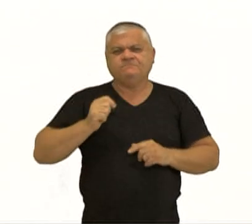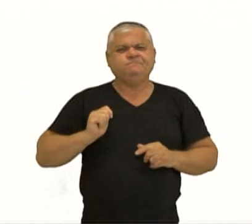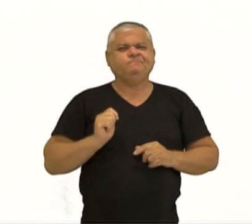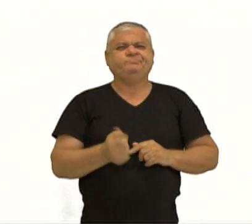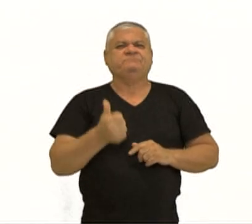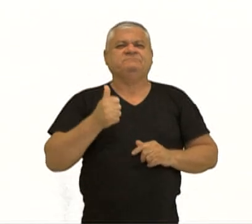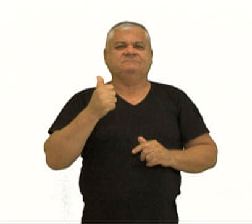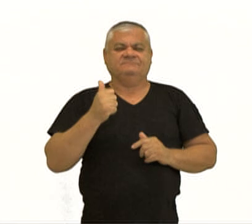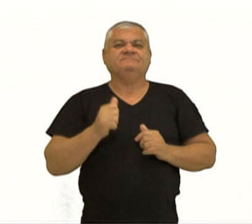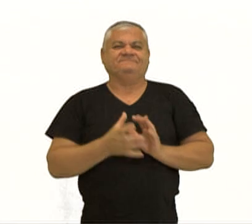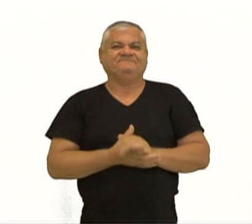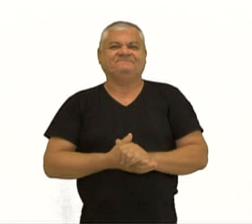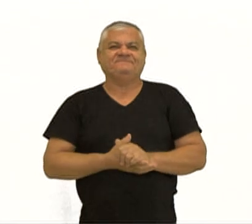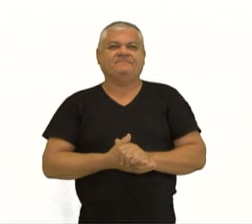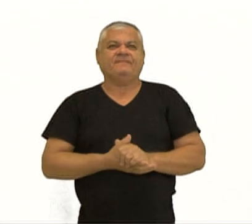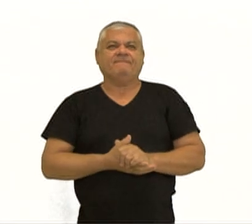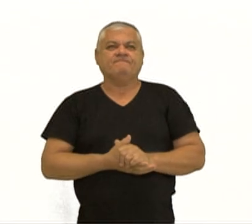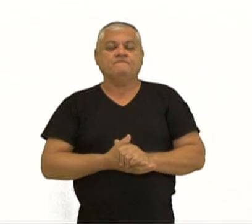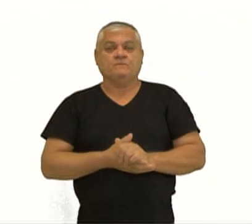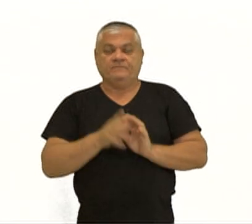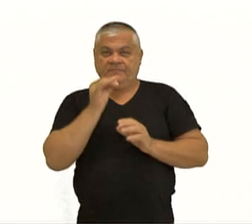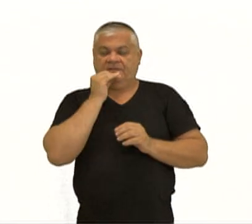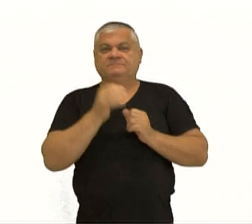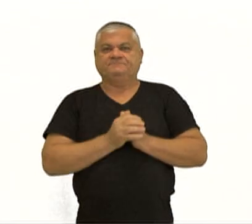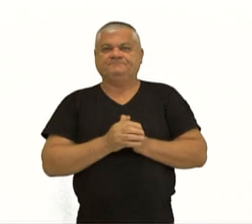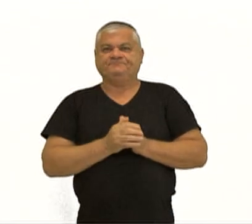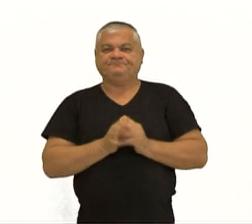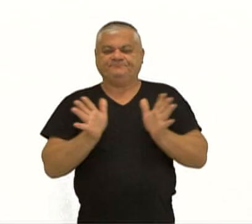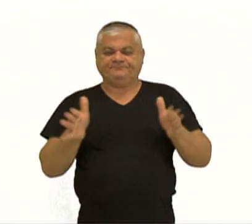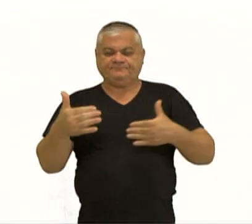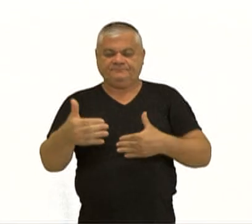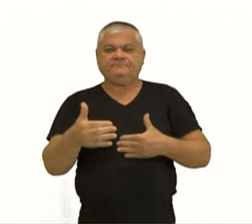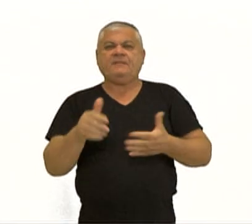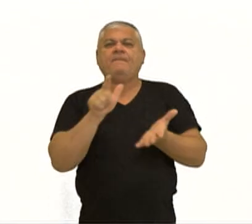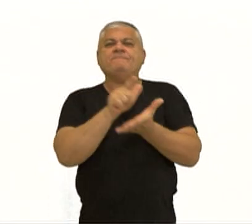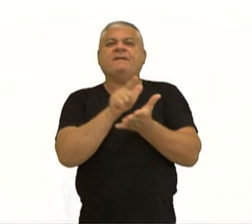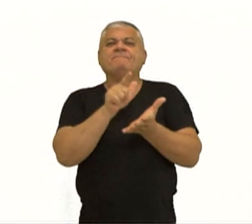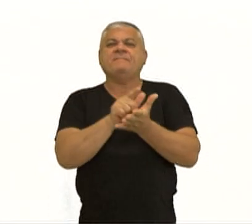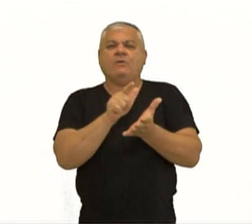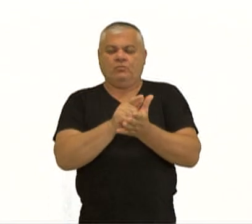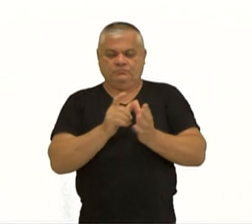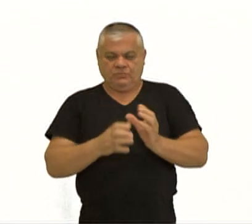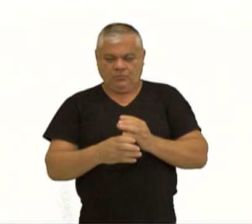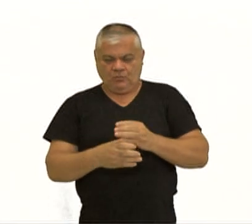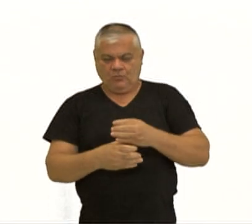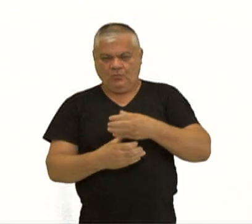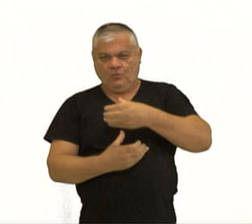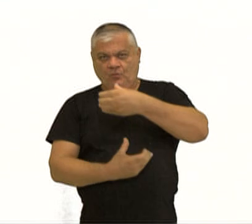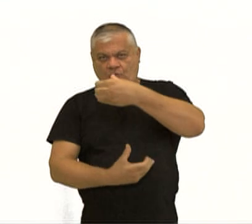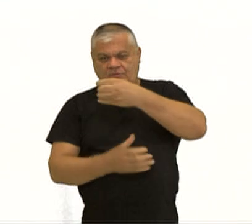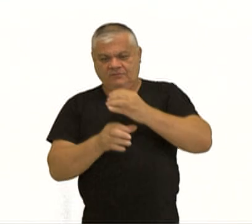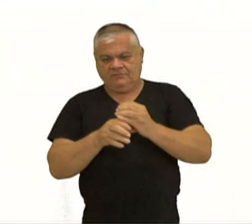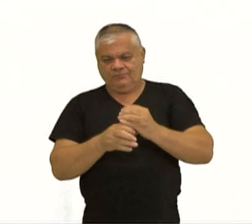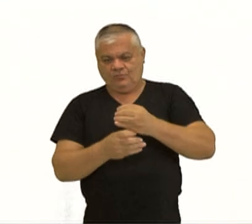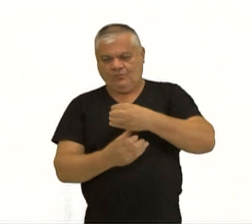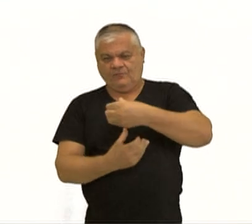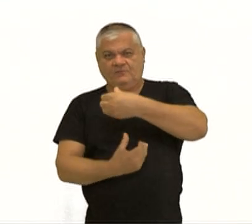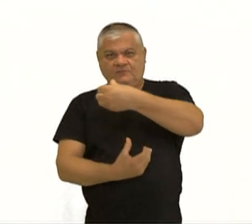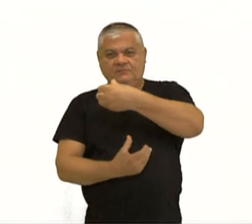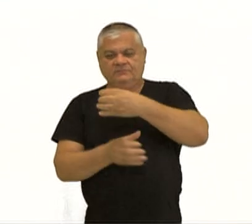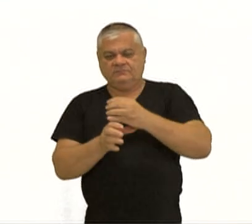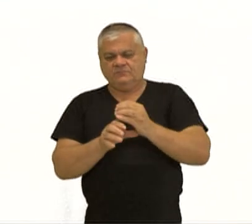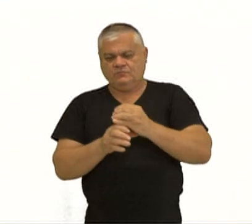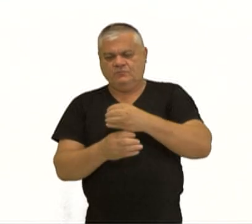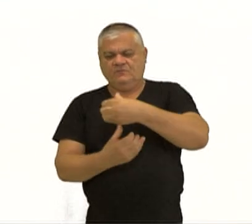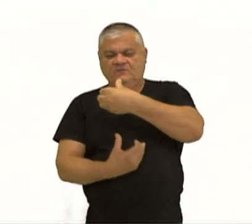facilmente o exercício. Então, eu tenho aqui, ó, uma embalagem de papelão, tem o formato de um cilindro oblíquo, ó, um cilindro oblíquo,